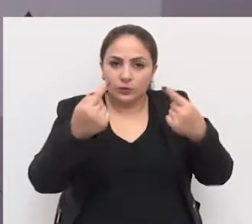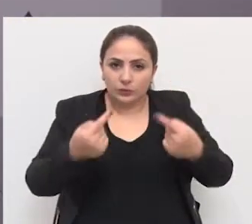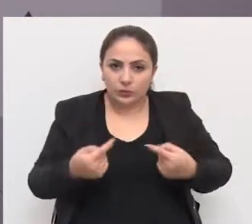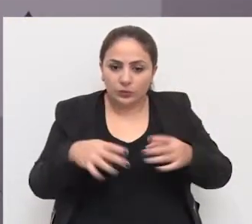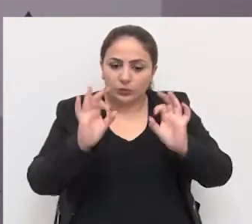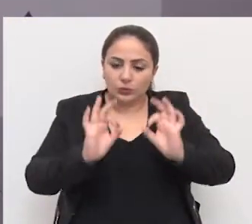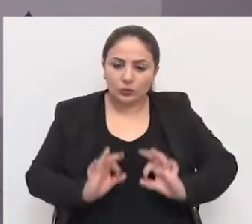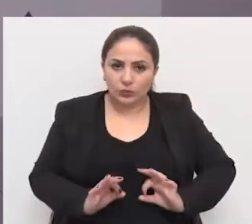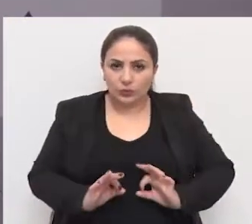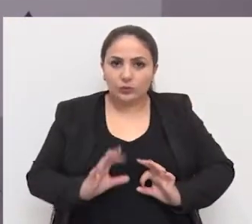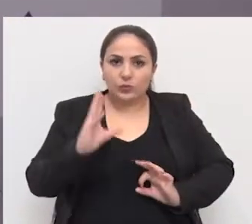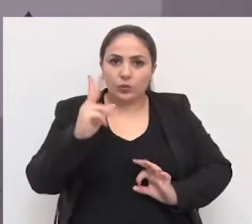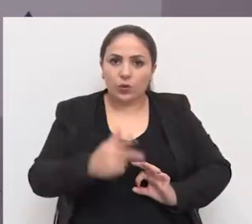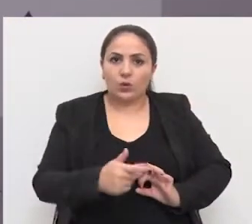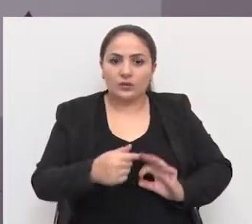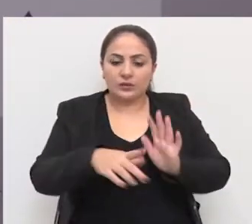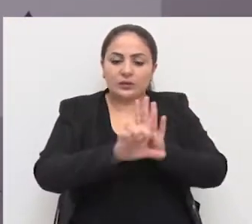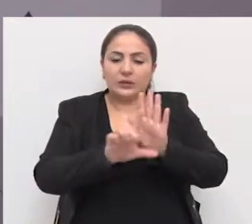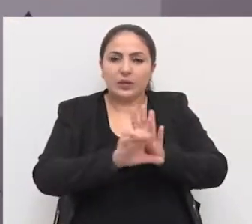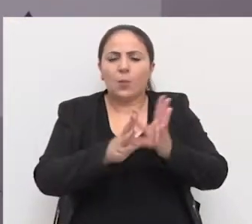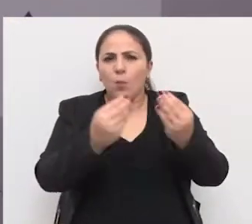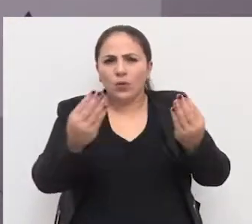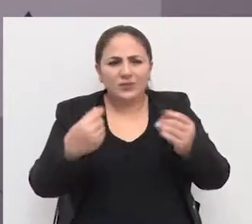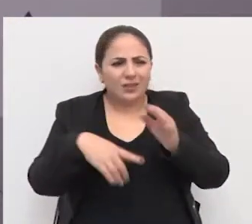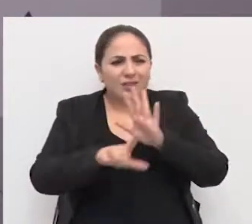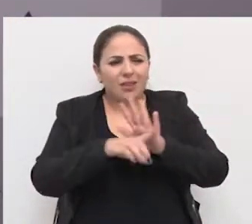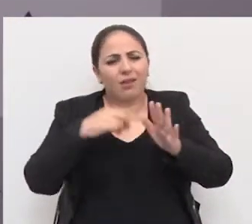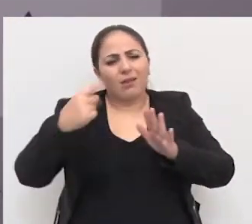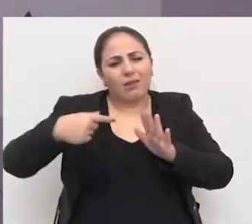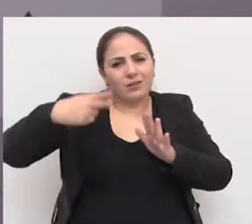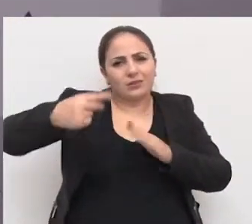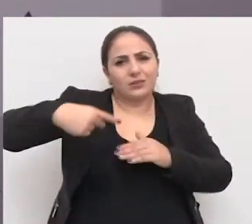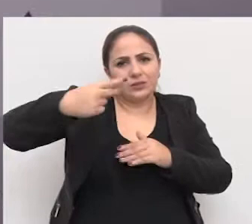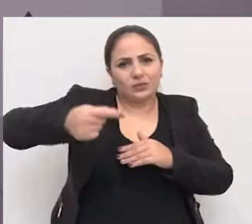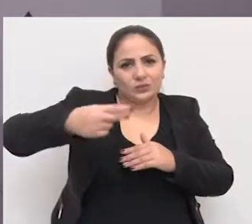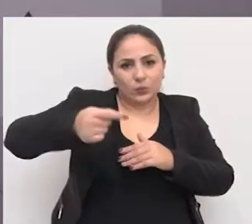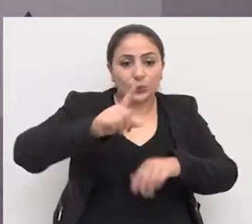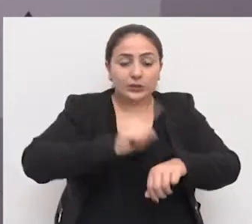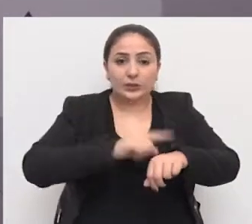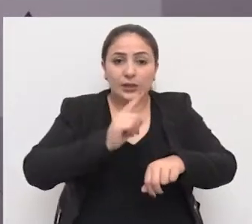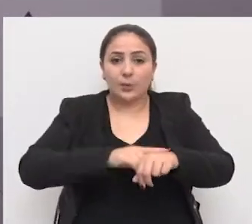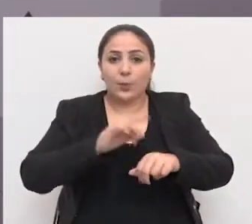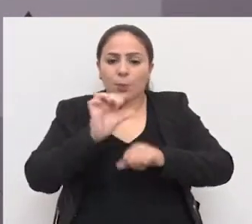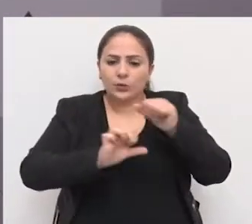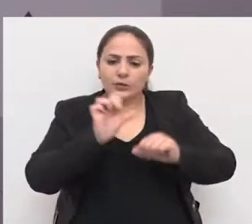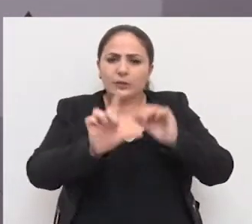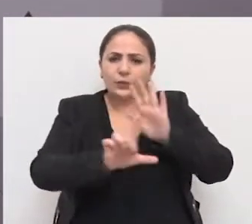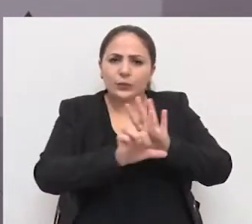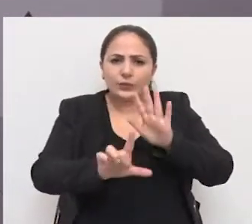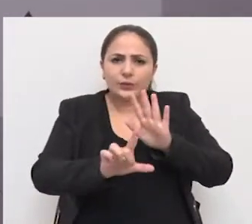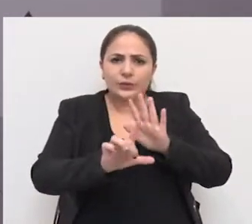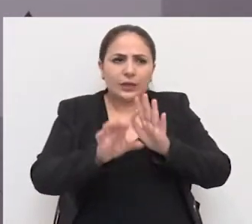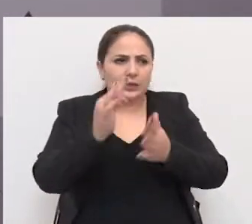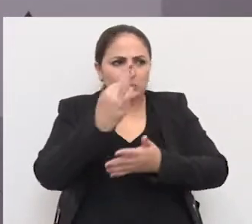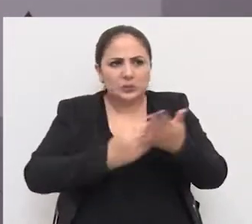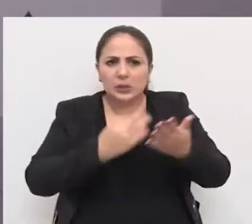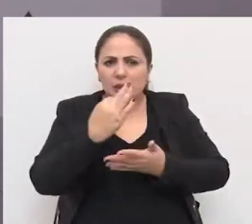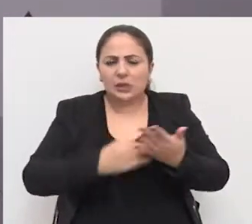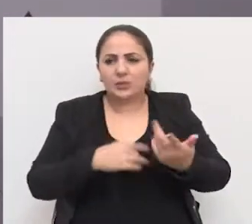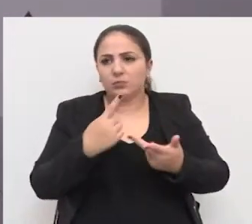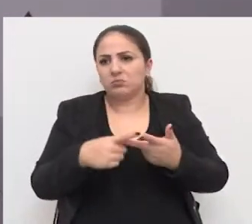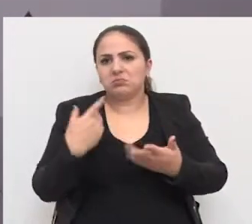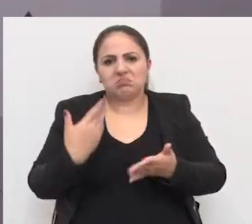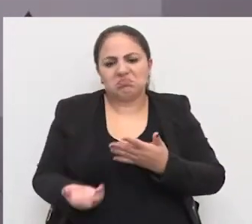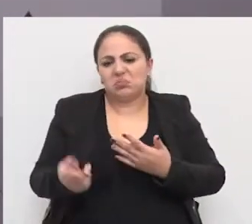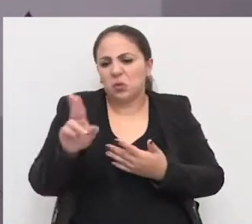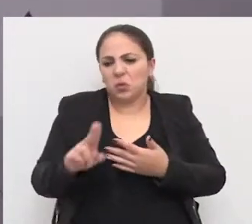legislativo no município de Passo Fundo, fazendo uma consolidação das leis. Muitas leis, ao longo do tempo, seja pela alteração do texto constitucional ao longo dos anos,